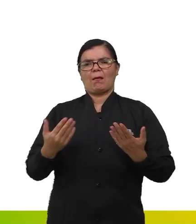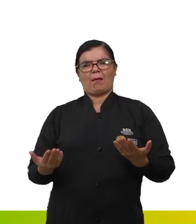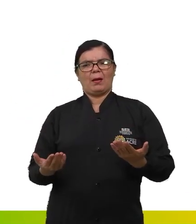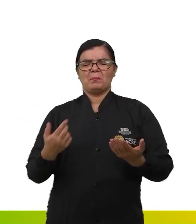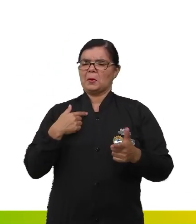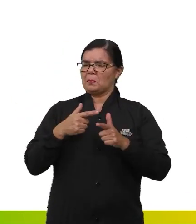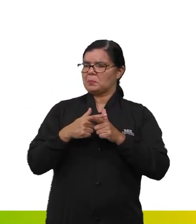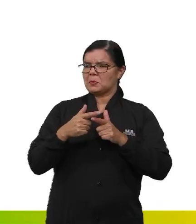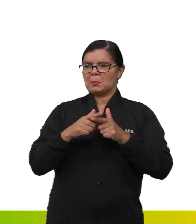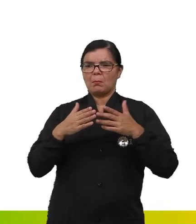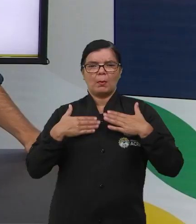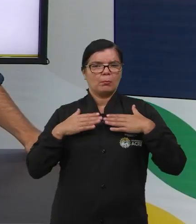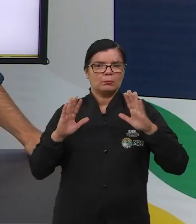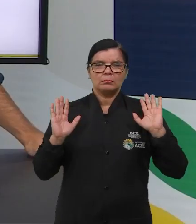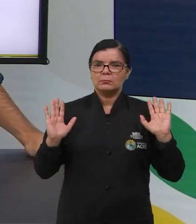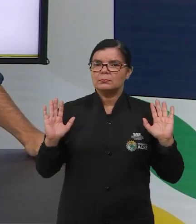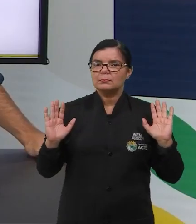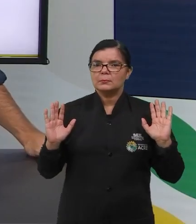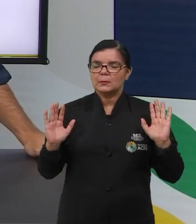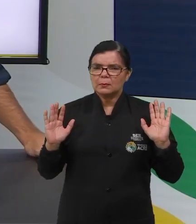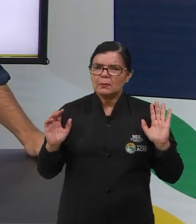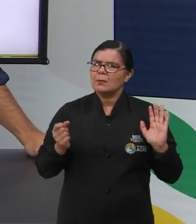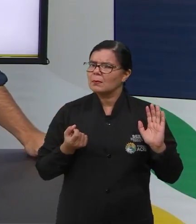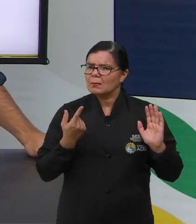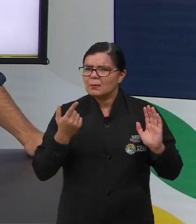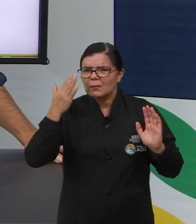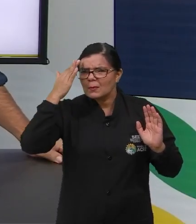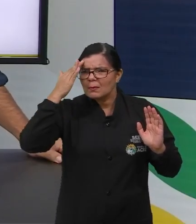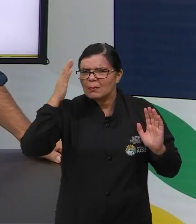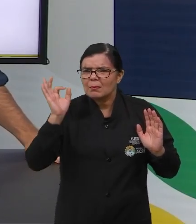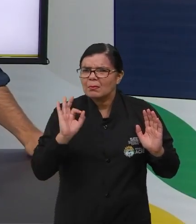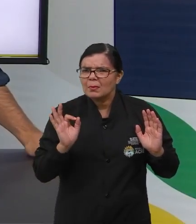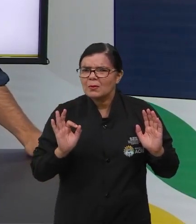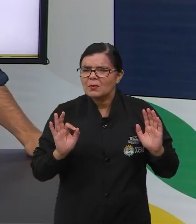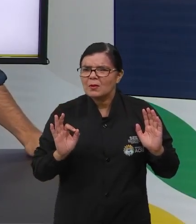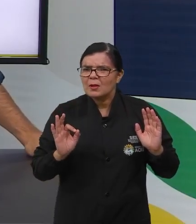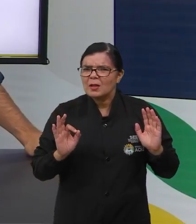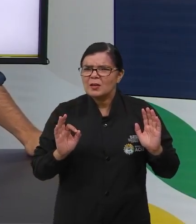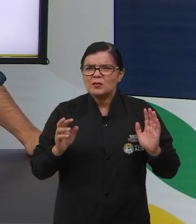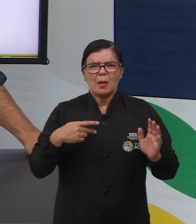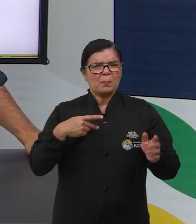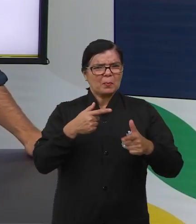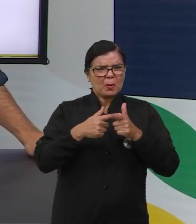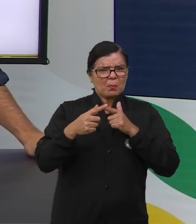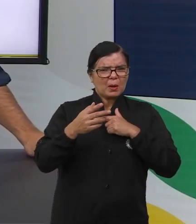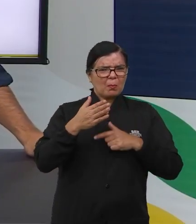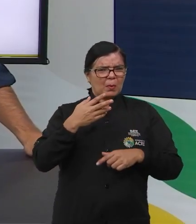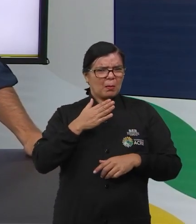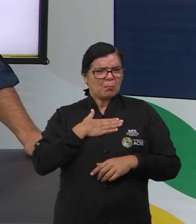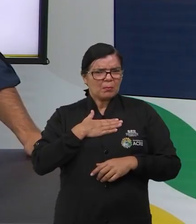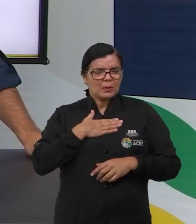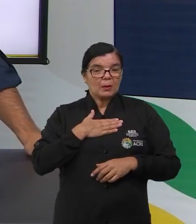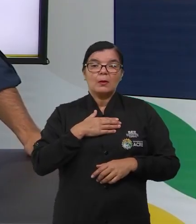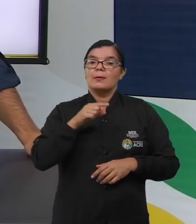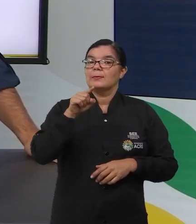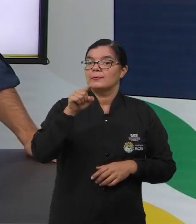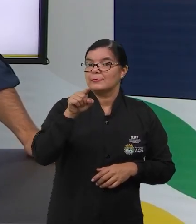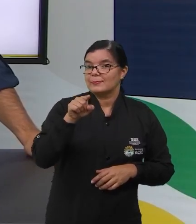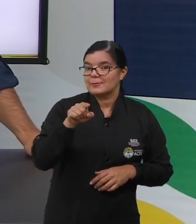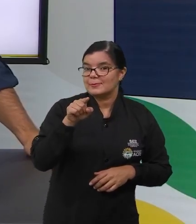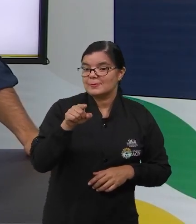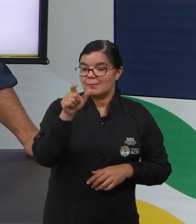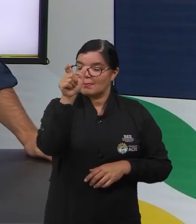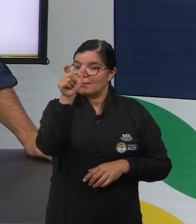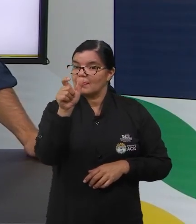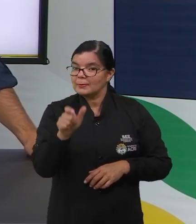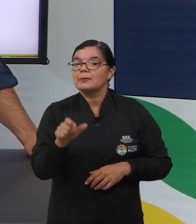não é problema meu. Hã? Eu não entendi. Você ficou essa minha aula toda e você está dizendo que isso não é problema meu? Você é um